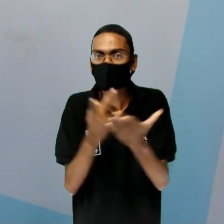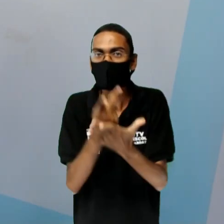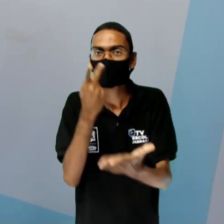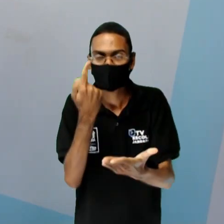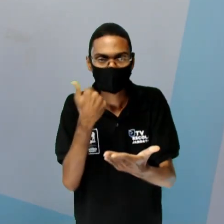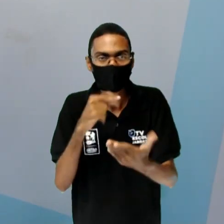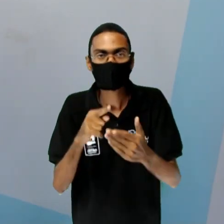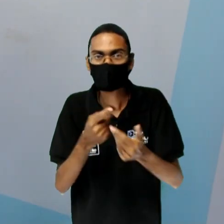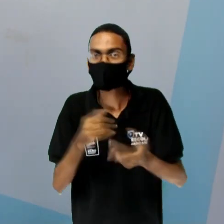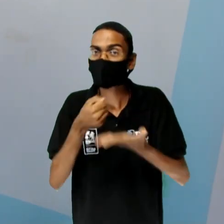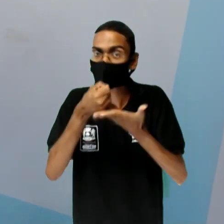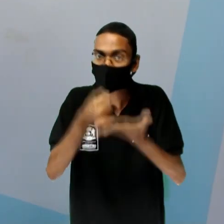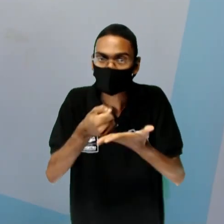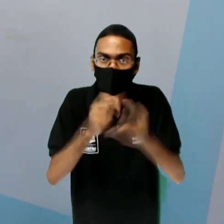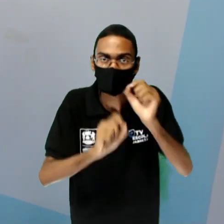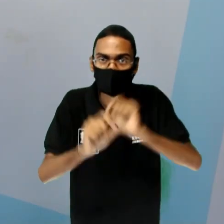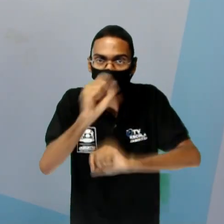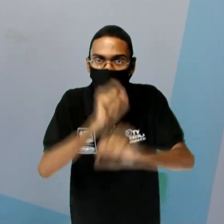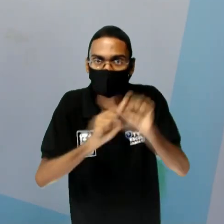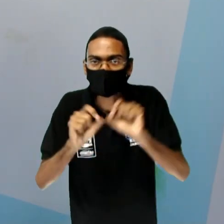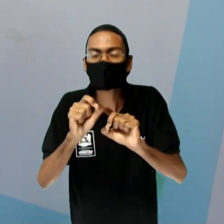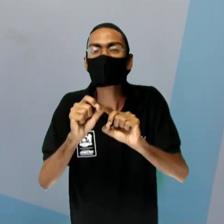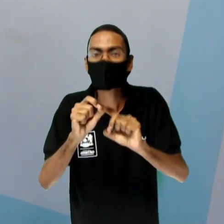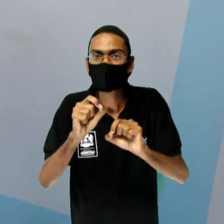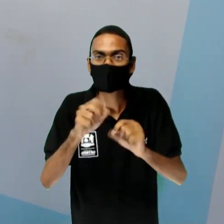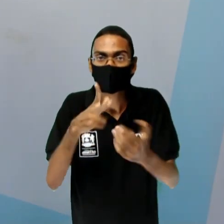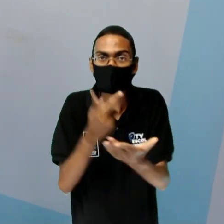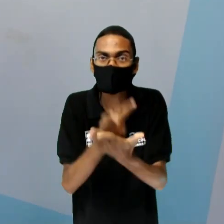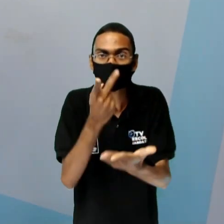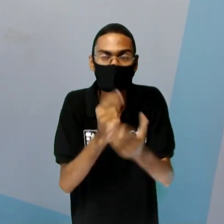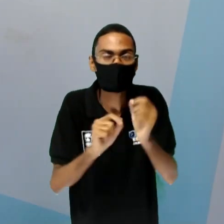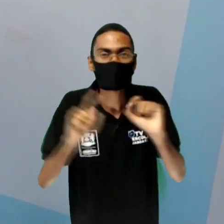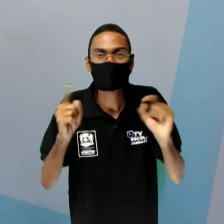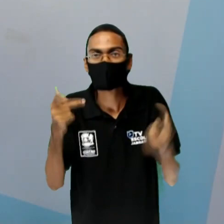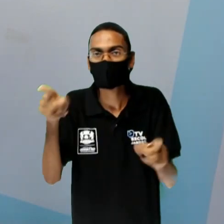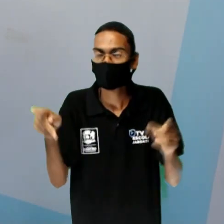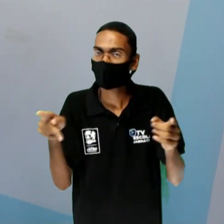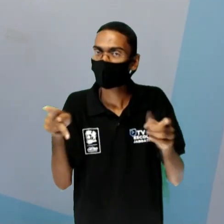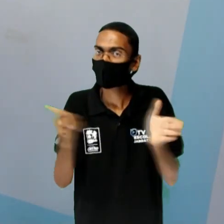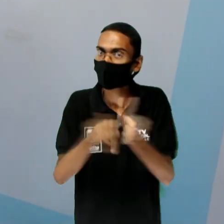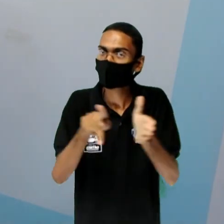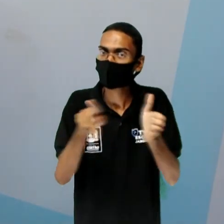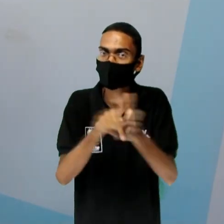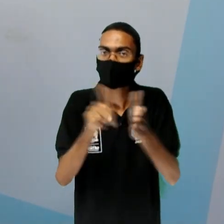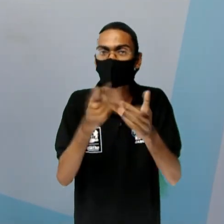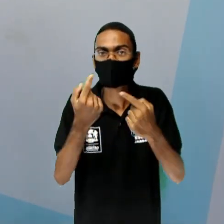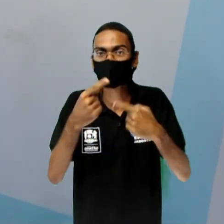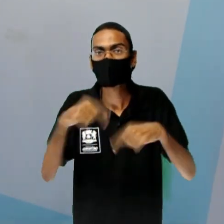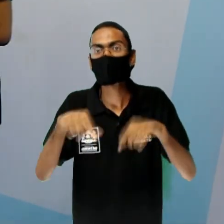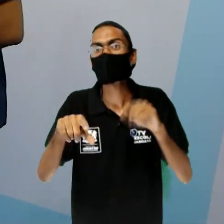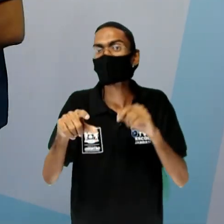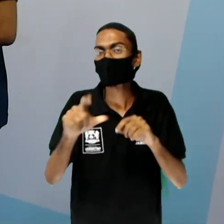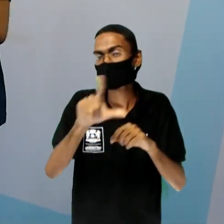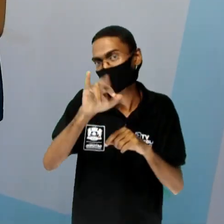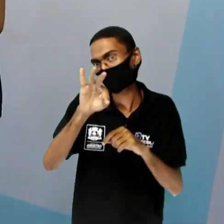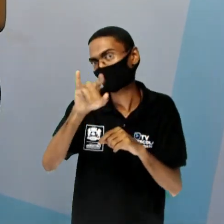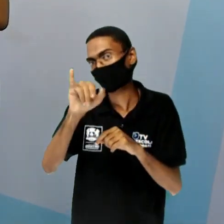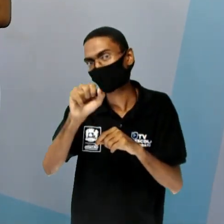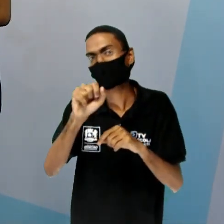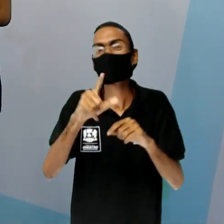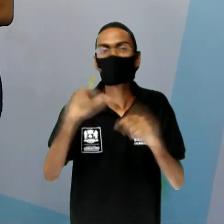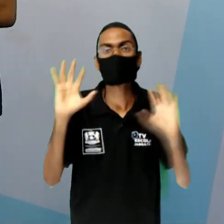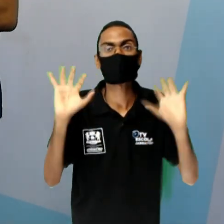condições. Beleza? E também, naturalmente, os próprios elementos climáticos. Ok? Vamos lá.